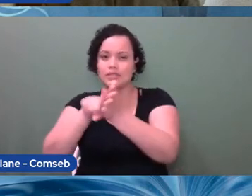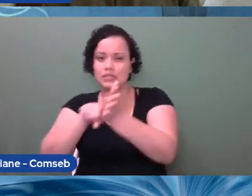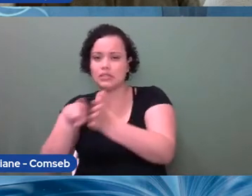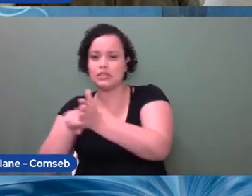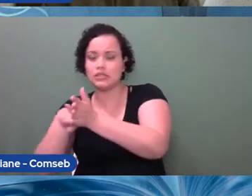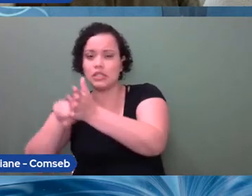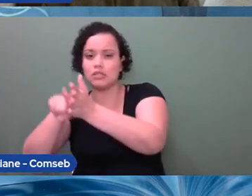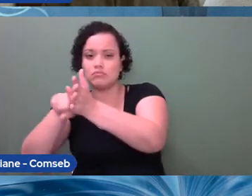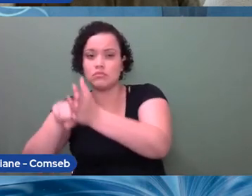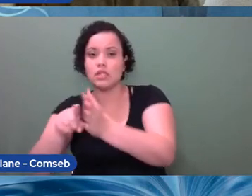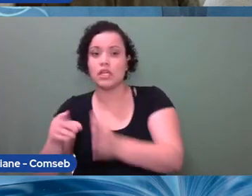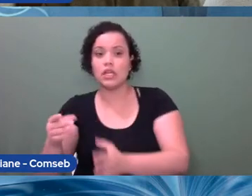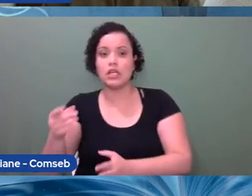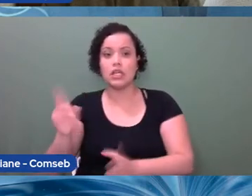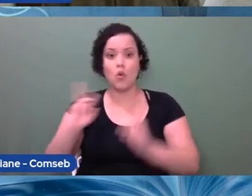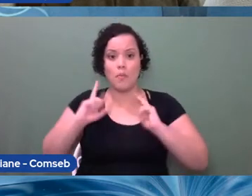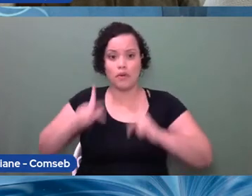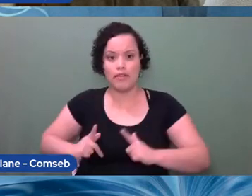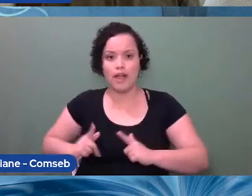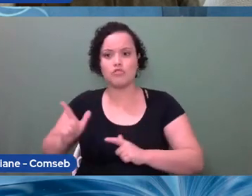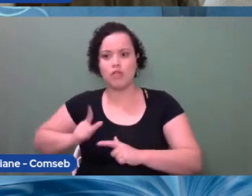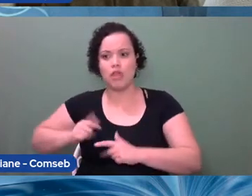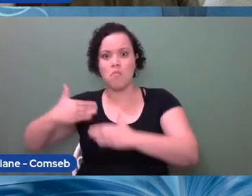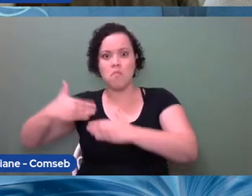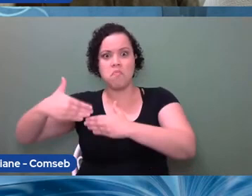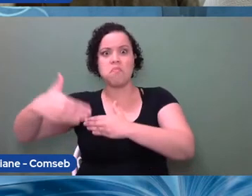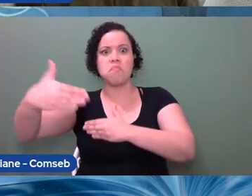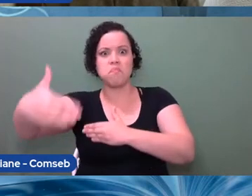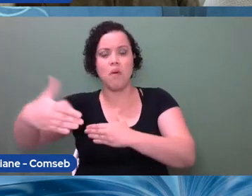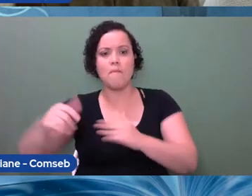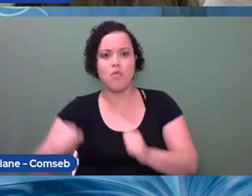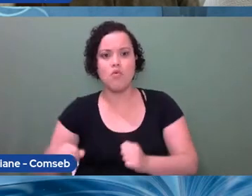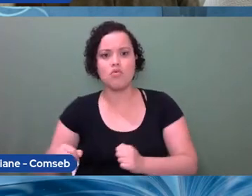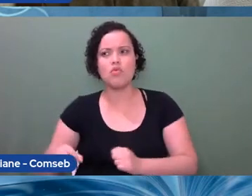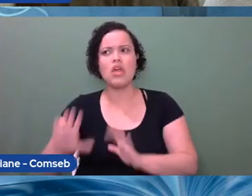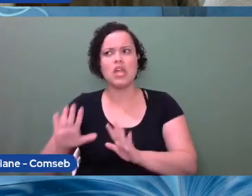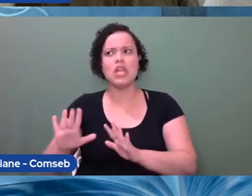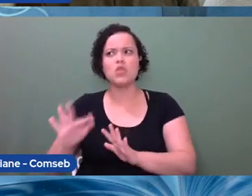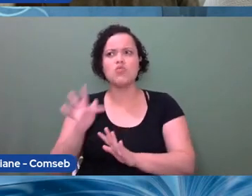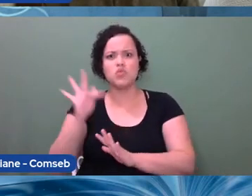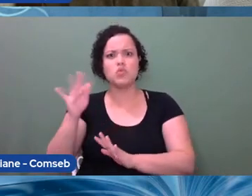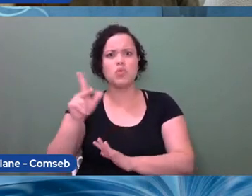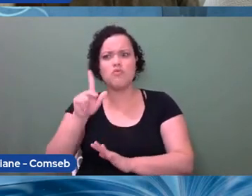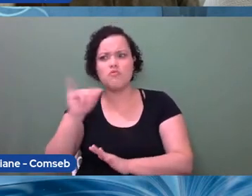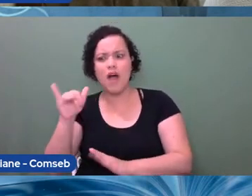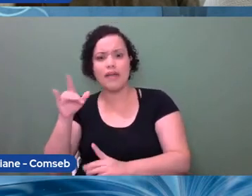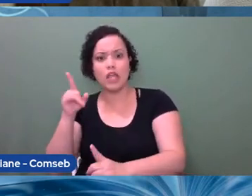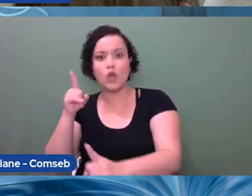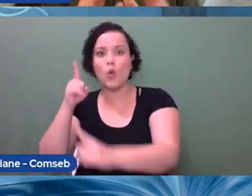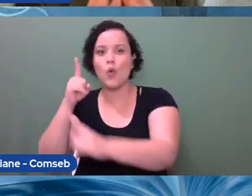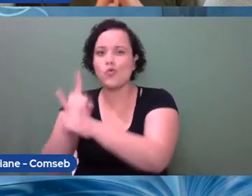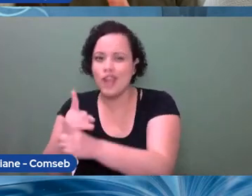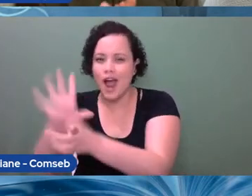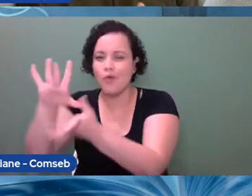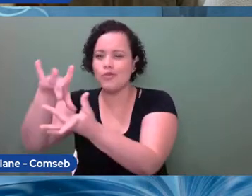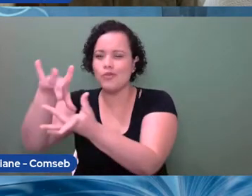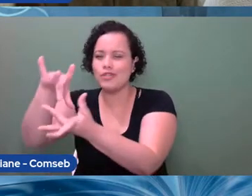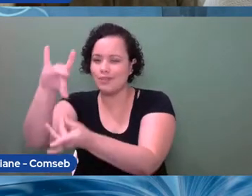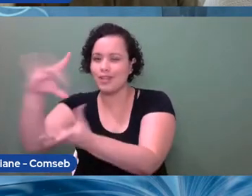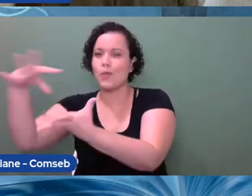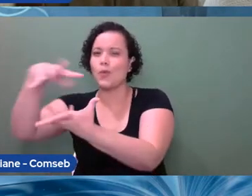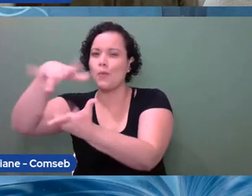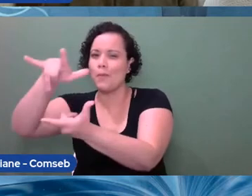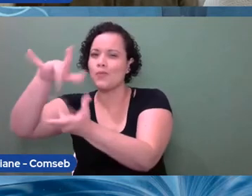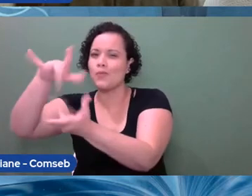avançado bastante e, em algum momento, ele vai se encontrar com o espírito e, consequentemente, com o mundo espiritual.